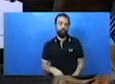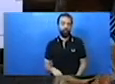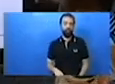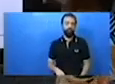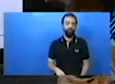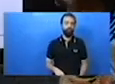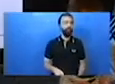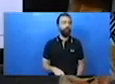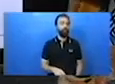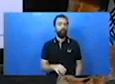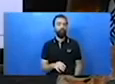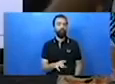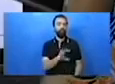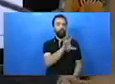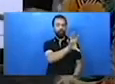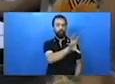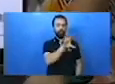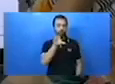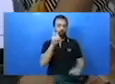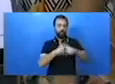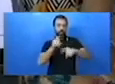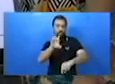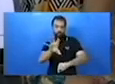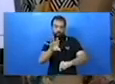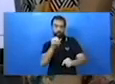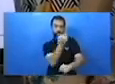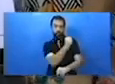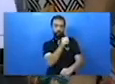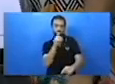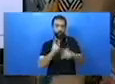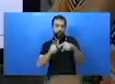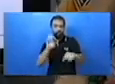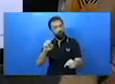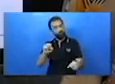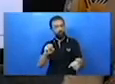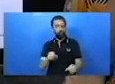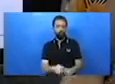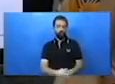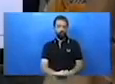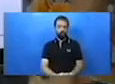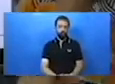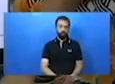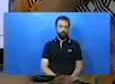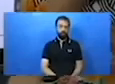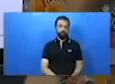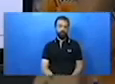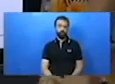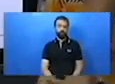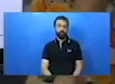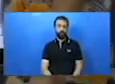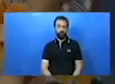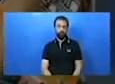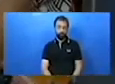2 desses grupos, é igual a 16. Ou seja, dividi pelo de baixo, 3 grupos. E